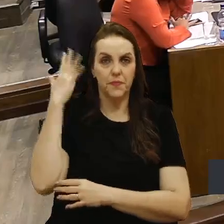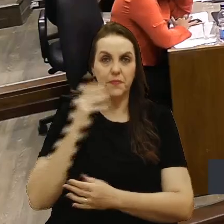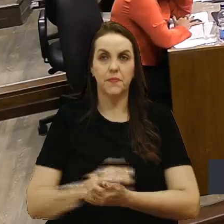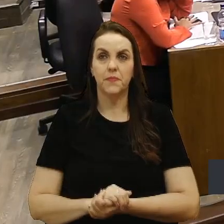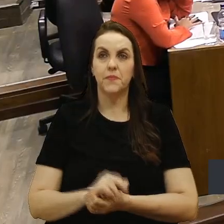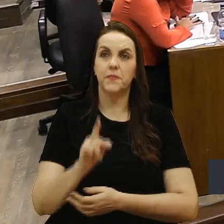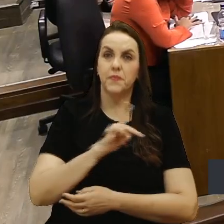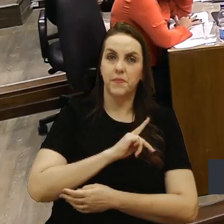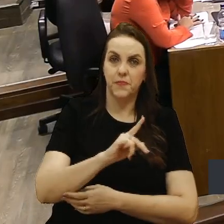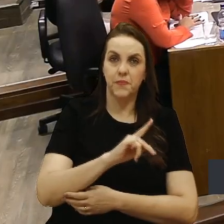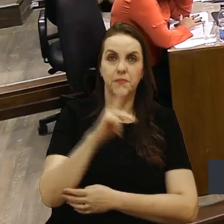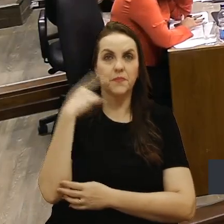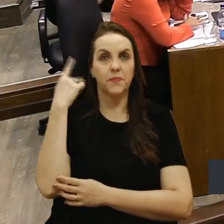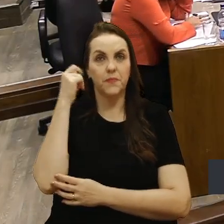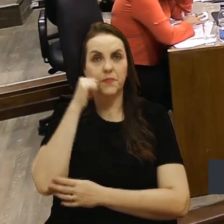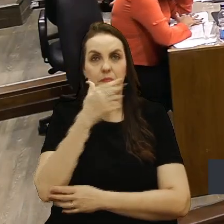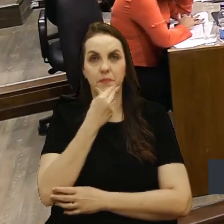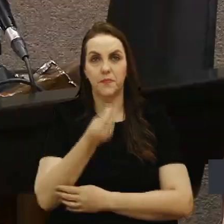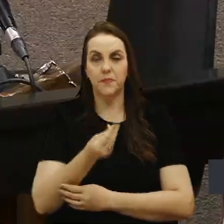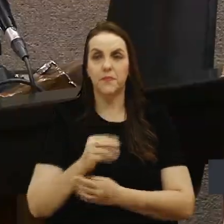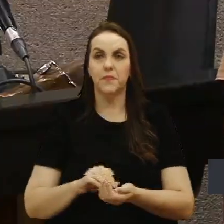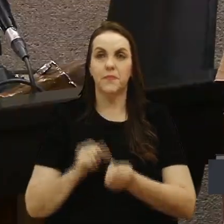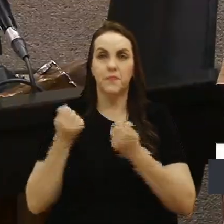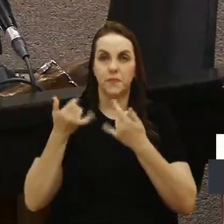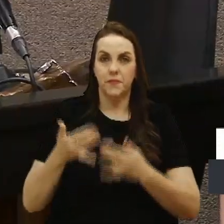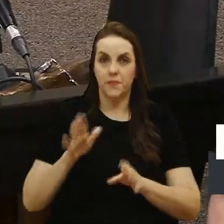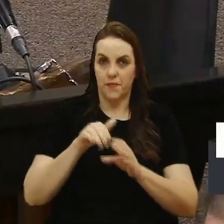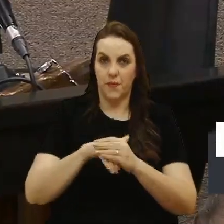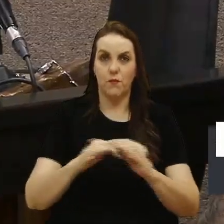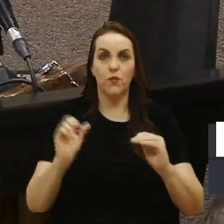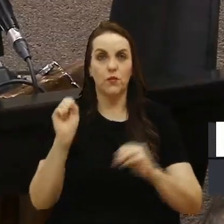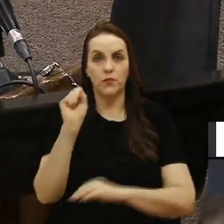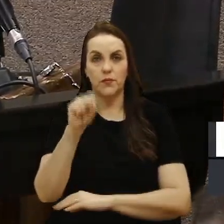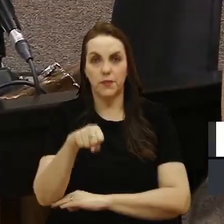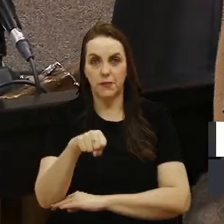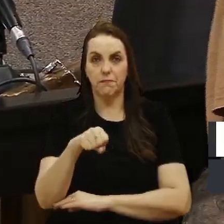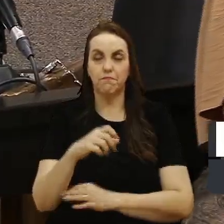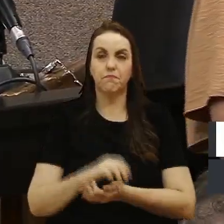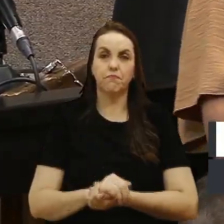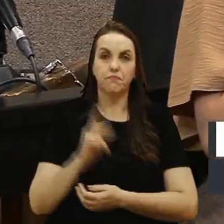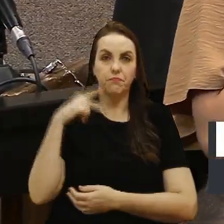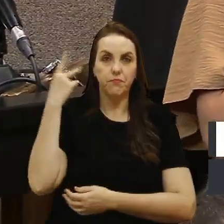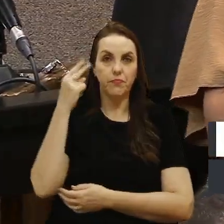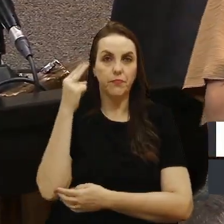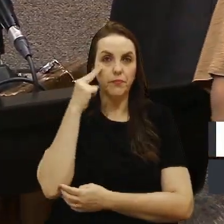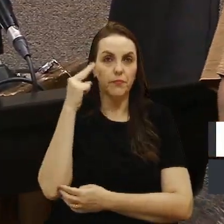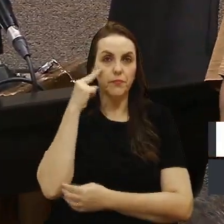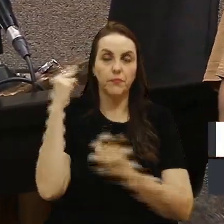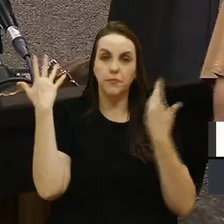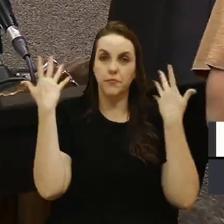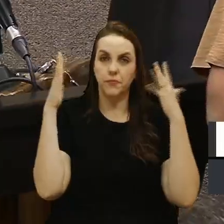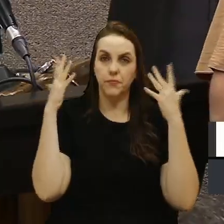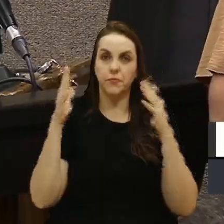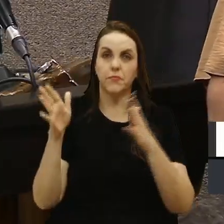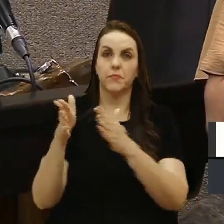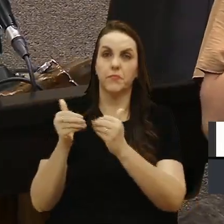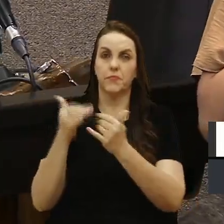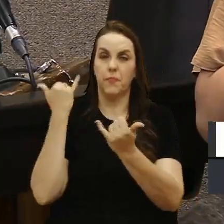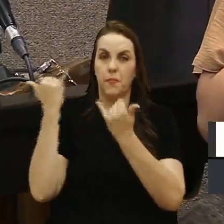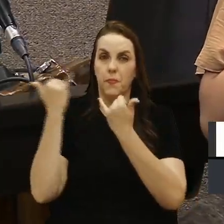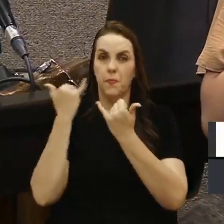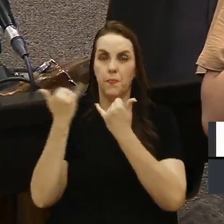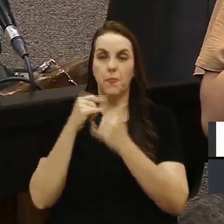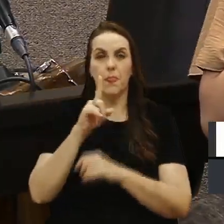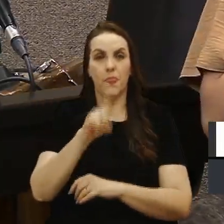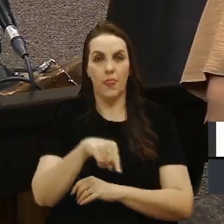presidente, senhores vereadores, declarar que vou votar favorável. Vereador Fantinel, parabéns pelo pedido de informação. É uma situação